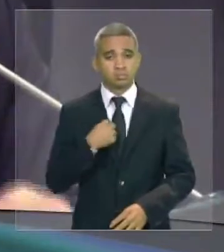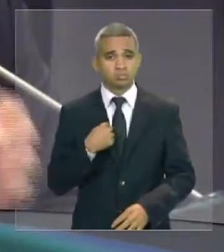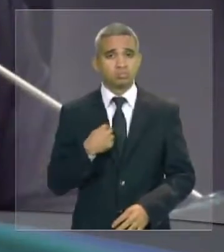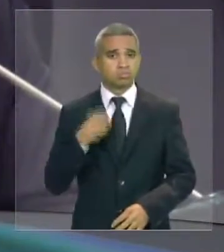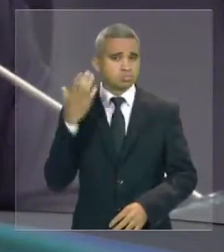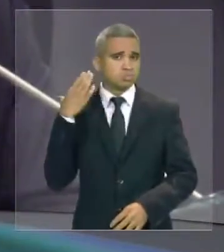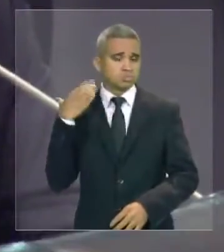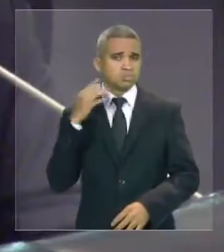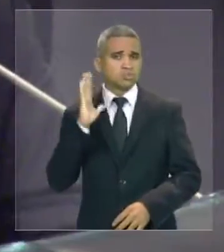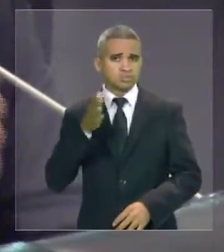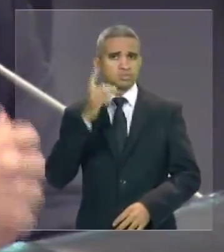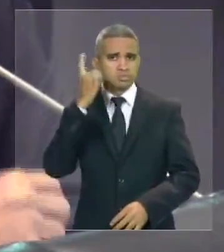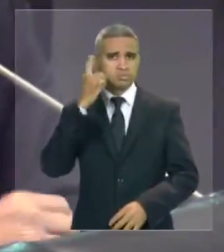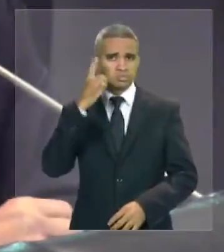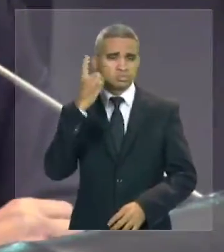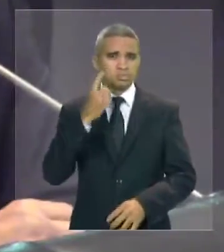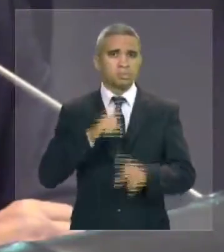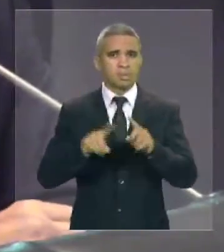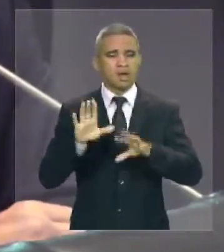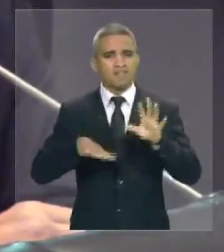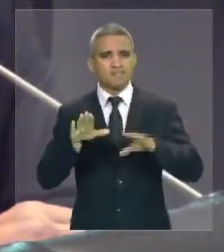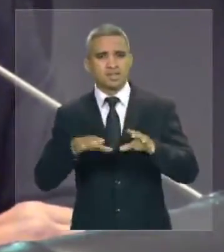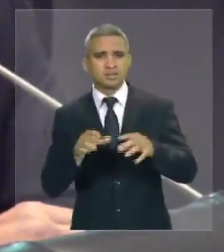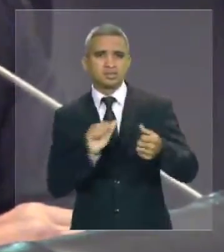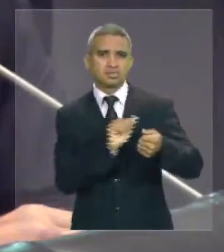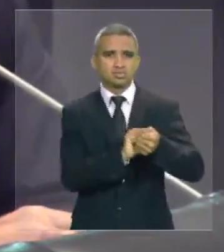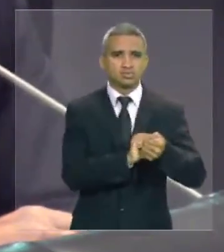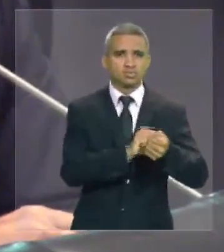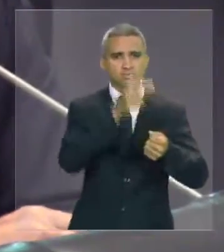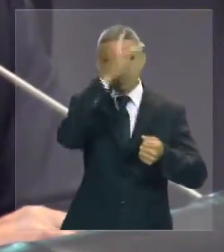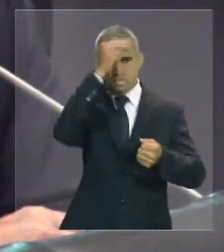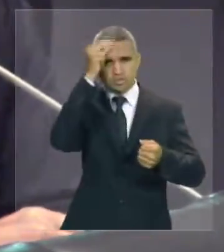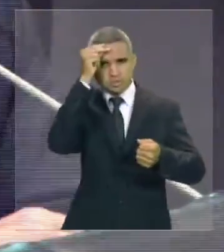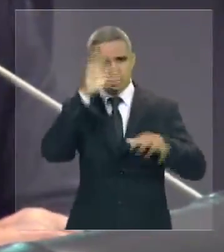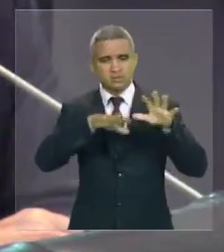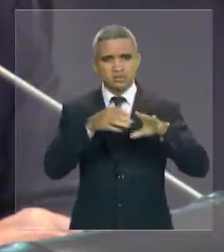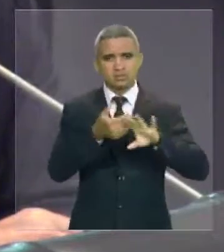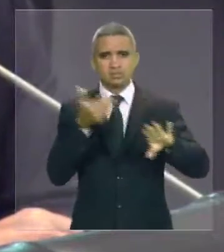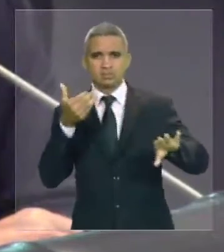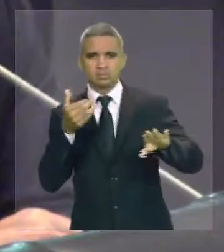a favor, muitas vezes votei algumas vezes contra, de acordo com minha consciência.